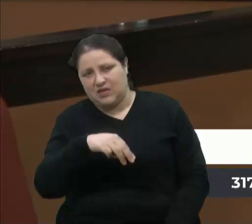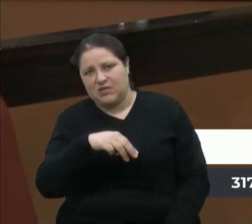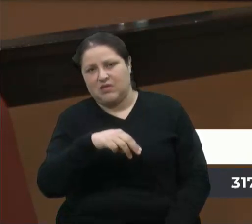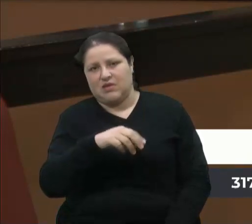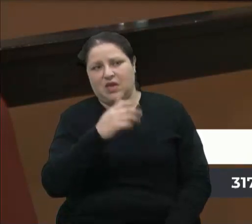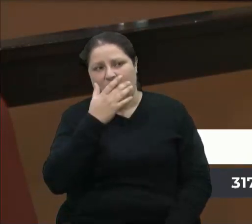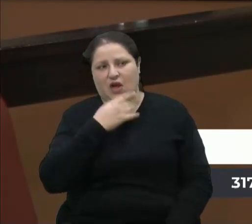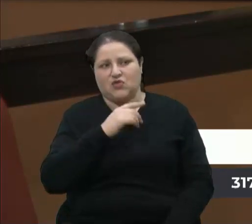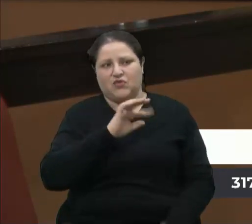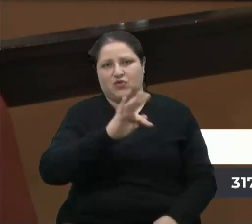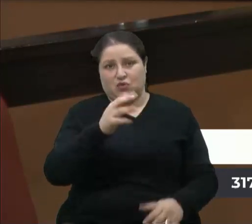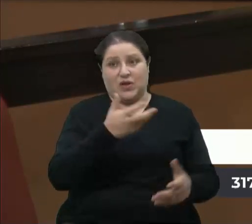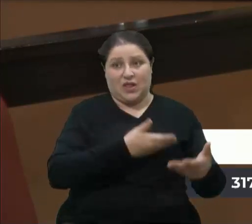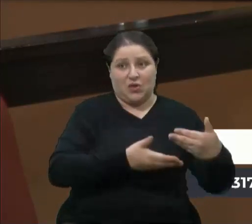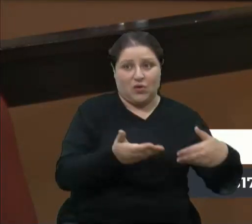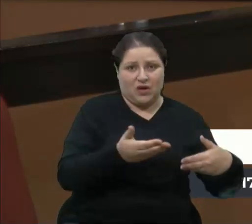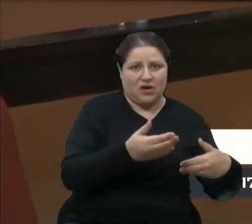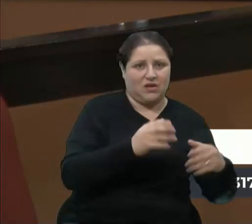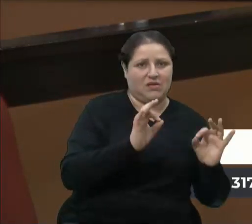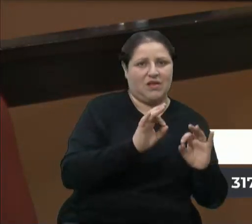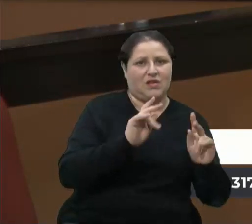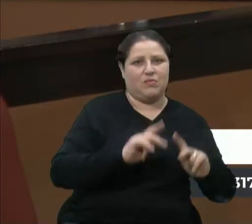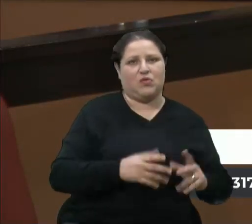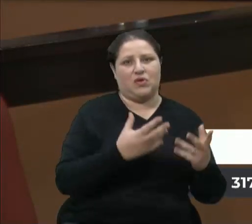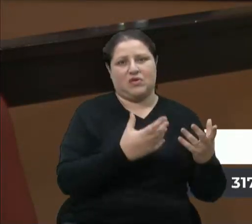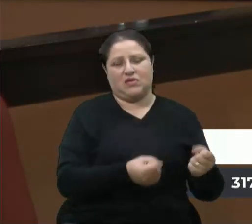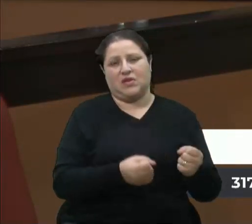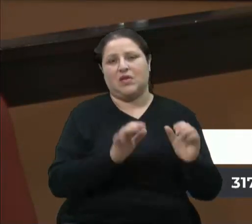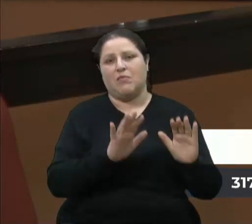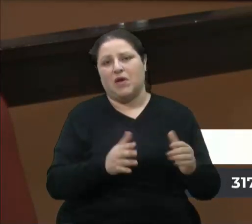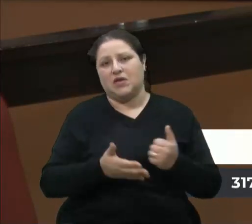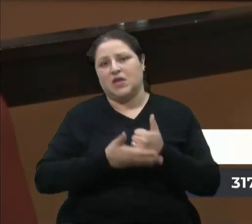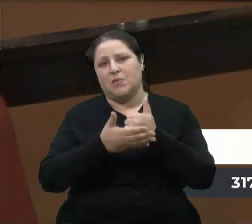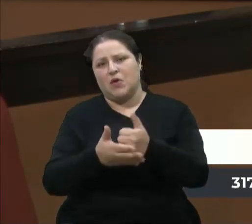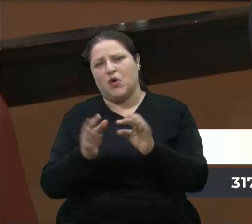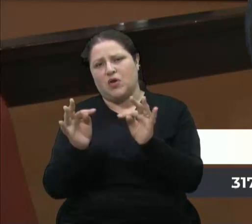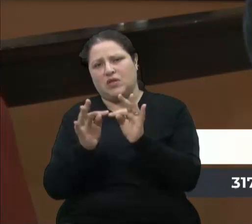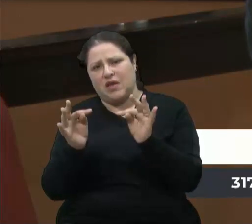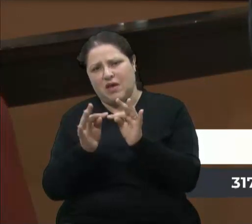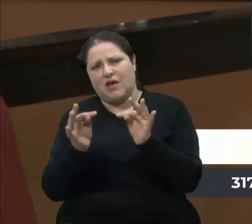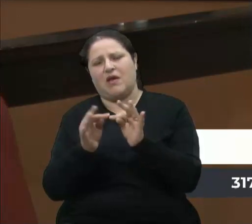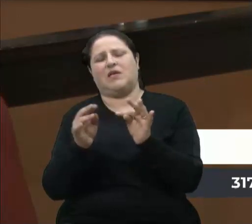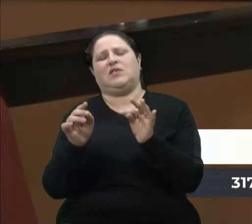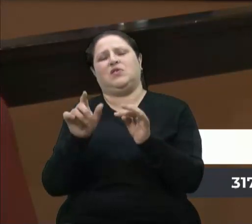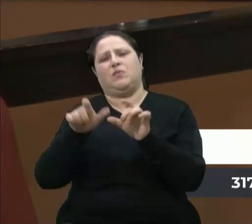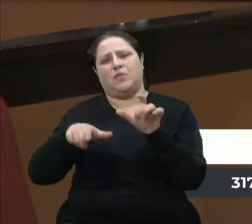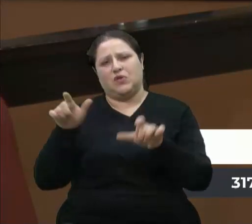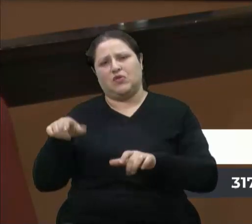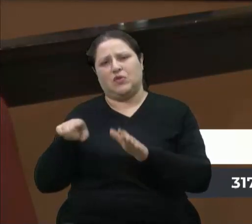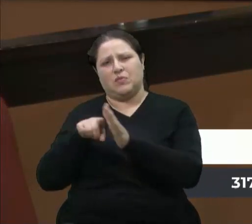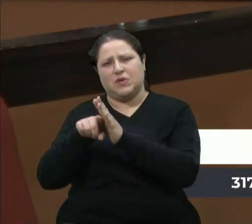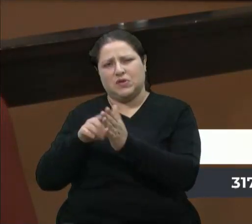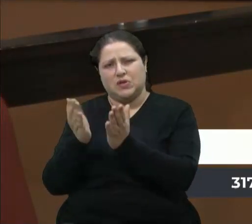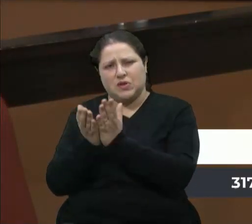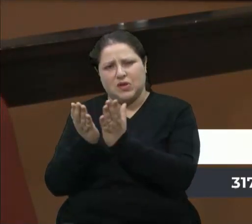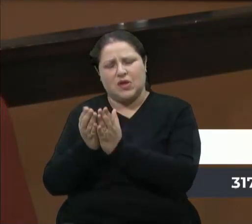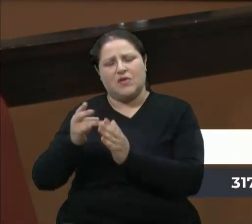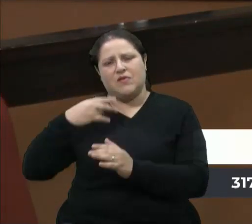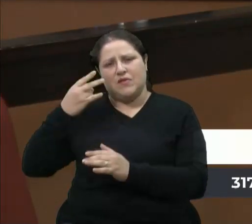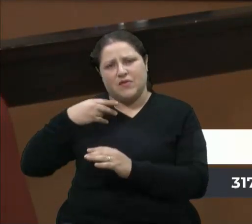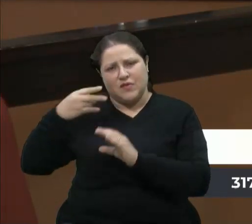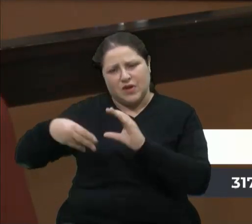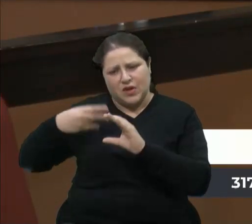muitas mãos de técnicos que indicaram aquele lugar, com o apoio desta casa na possibilidade de permuta, que esse projeto,